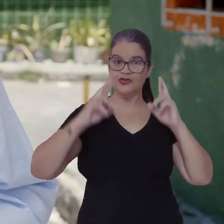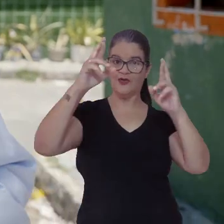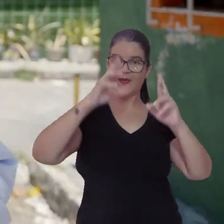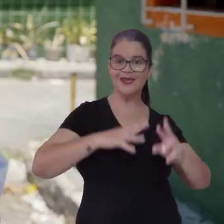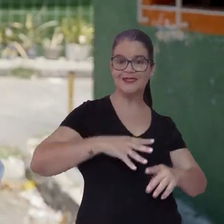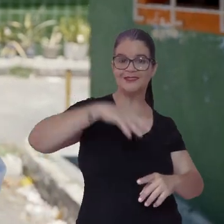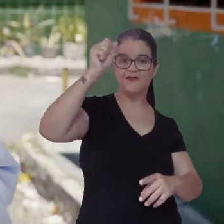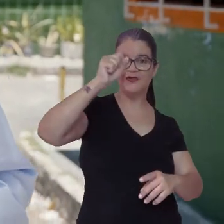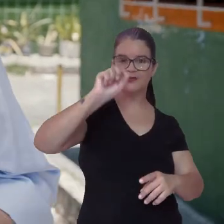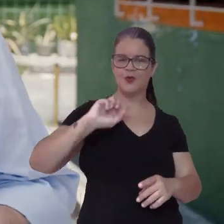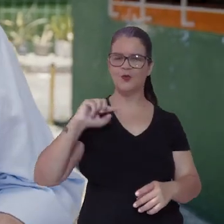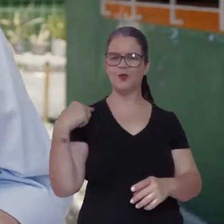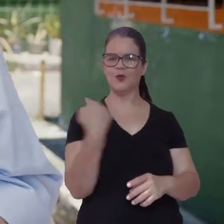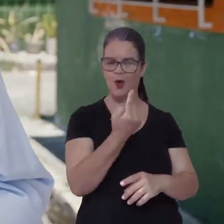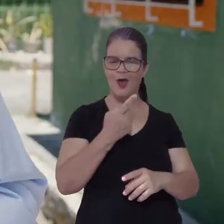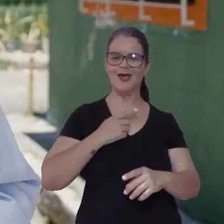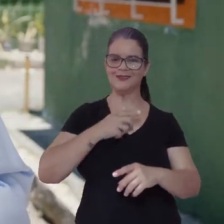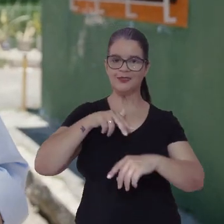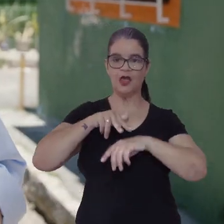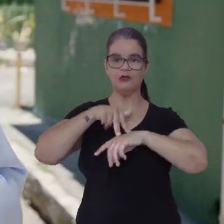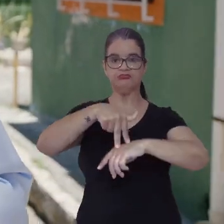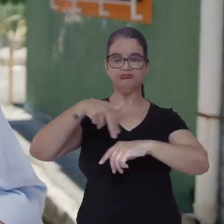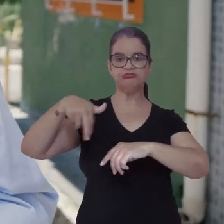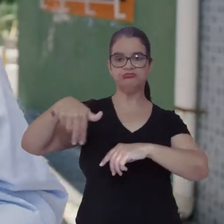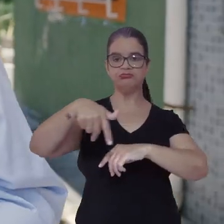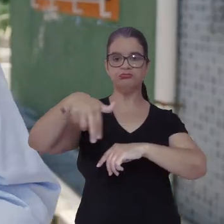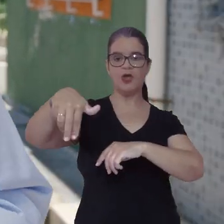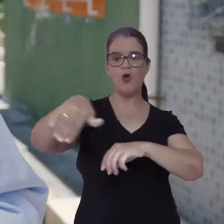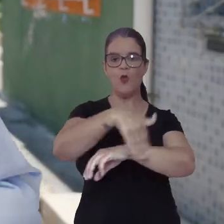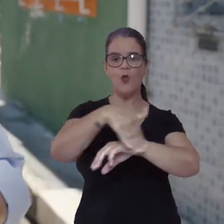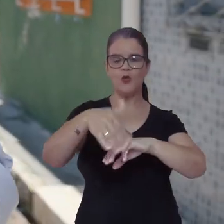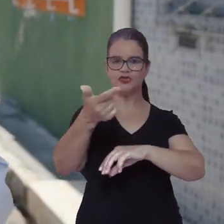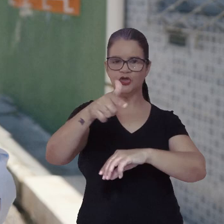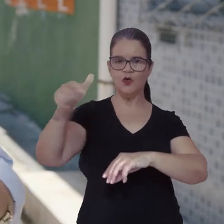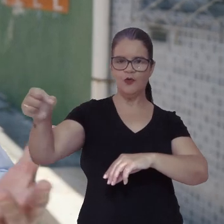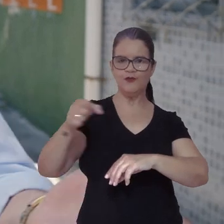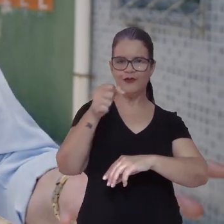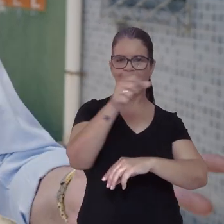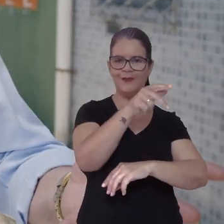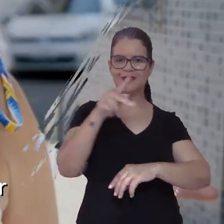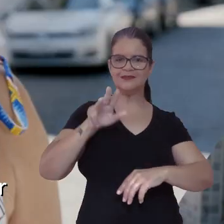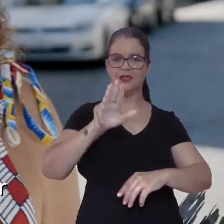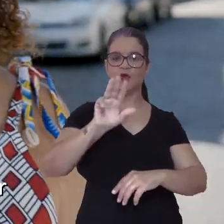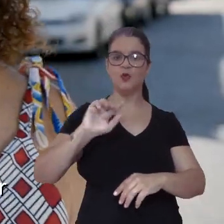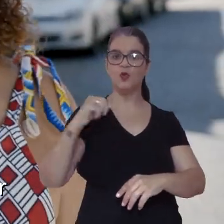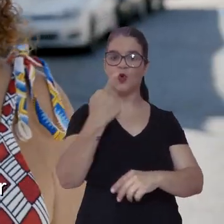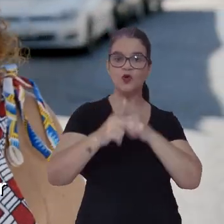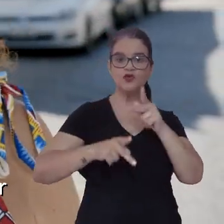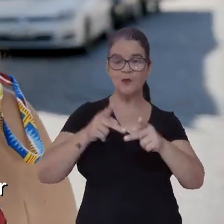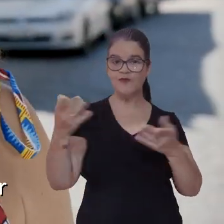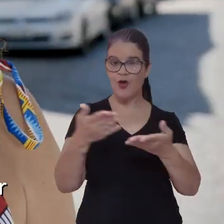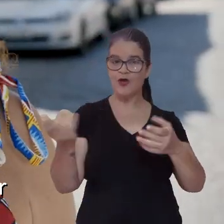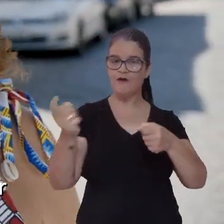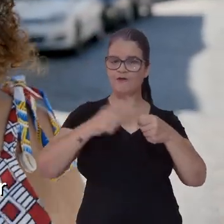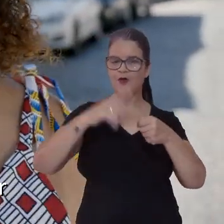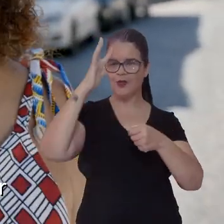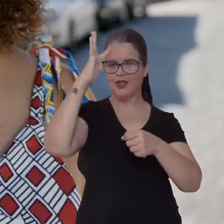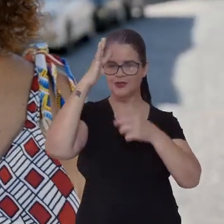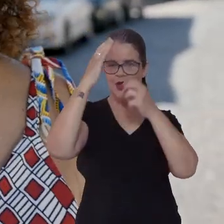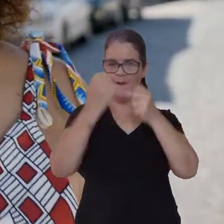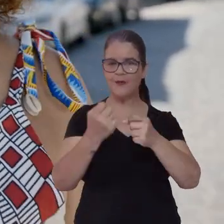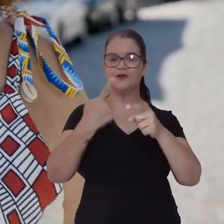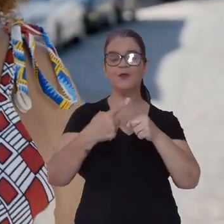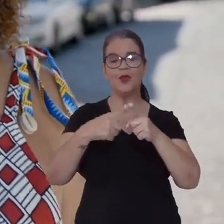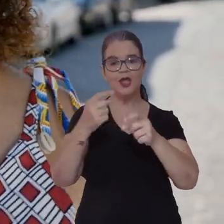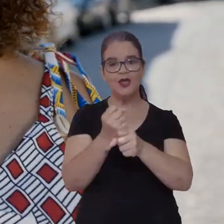A esperança venceu. Nós saímos às ruas e elegemos outra vez o presidente Lula. O nosso povo agora pode voltar a sonhar,